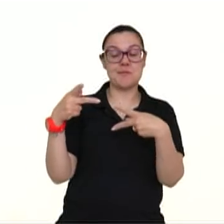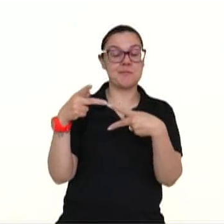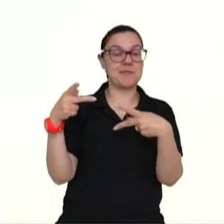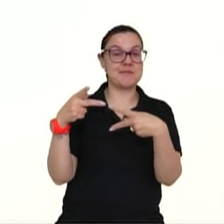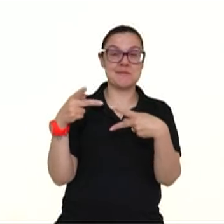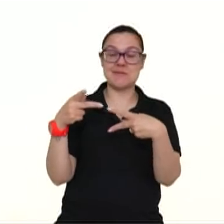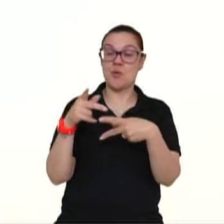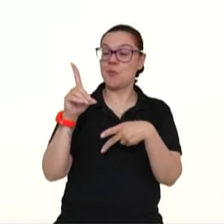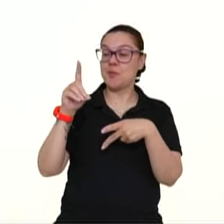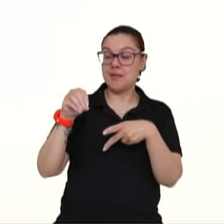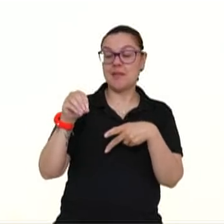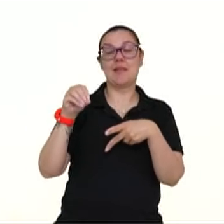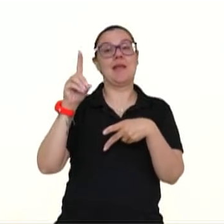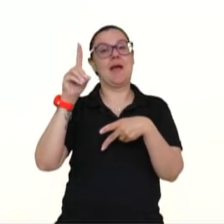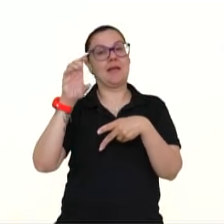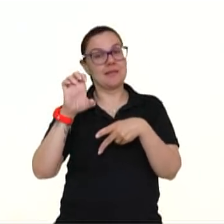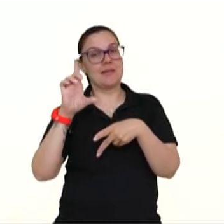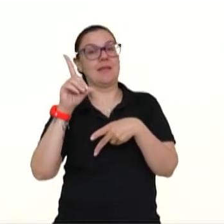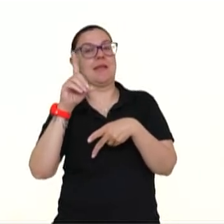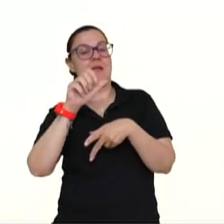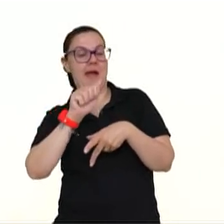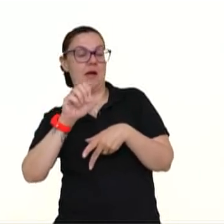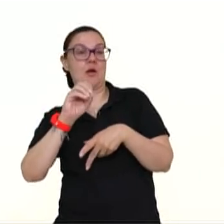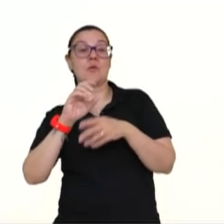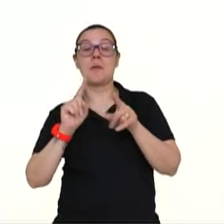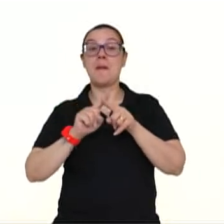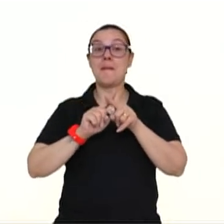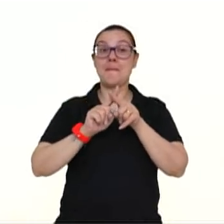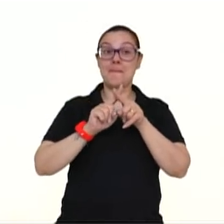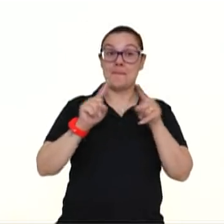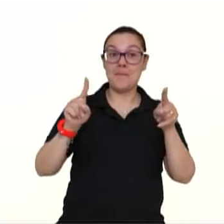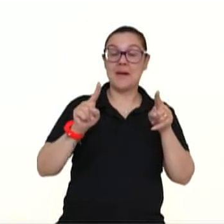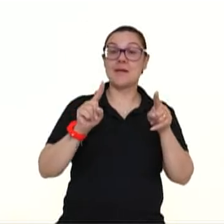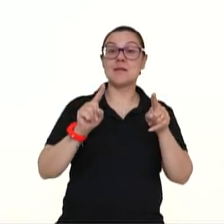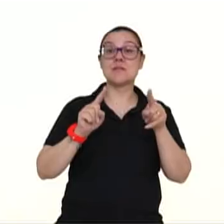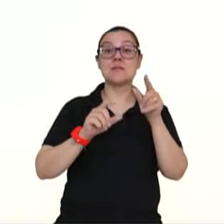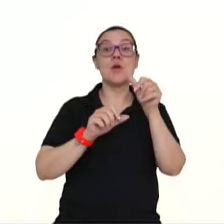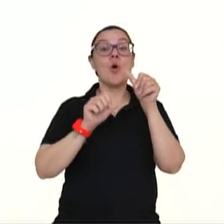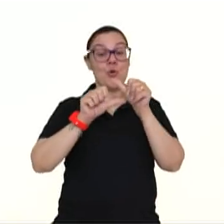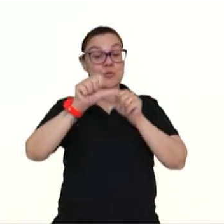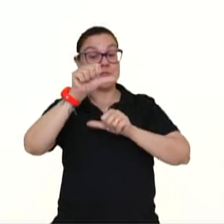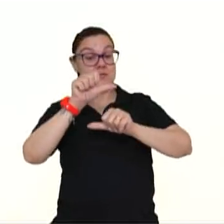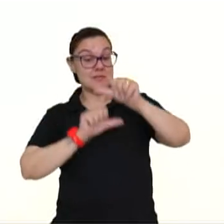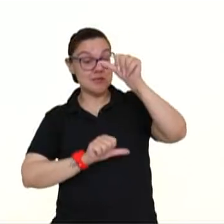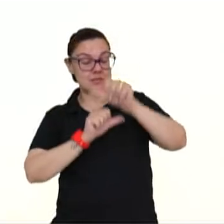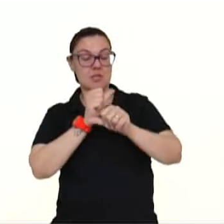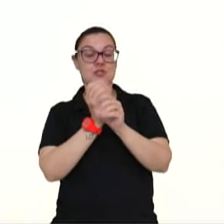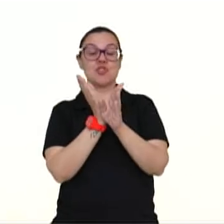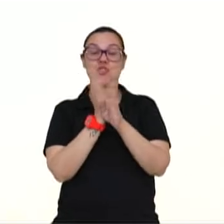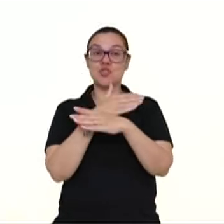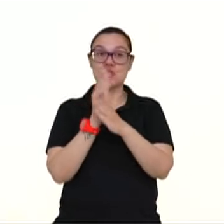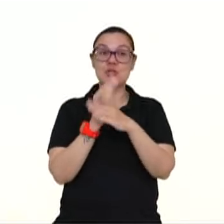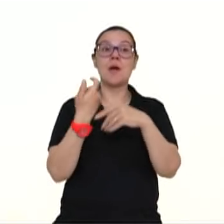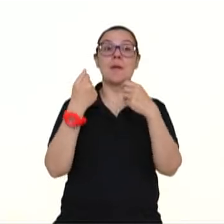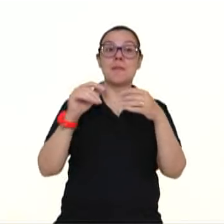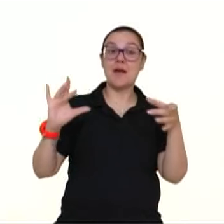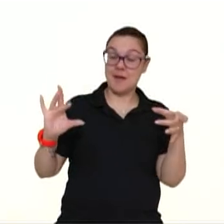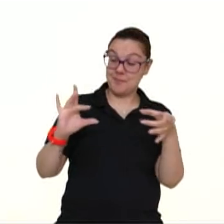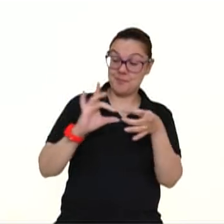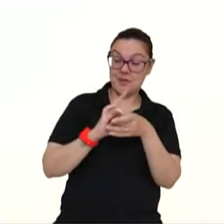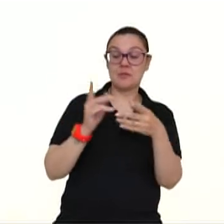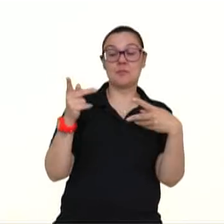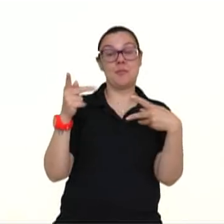tem preposição. Porém, os verbos transitivos indiretos têm complemento